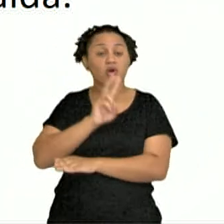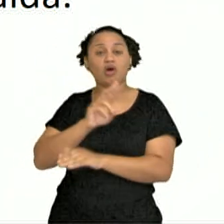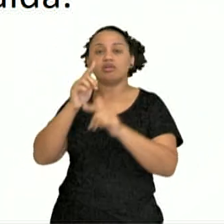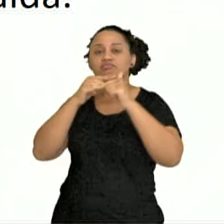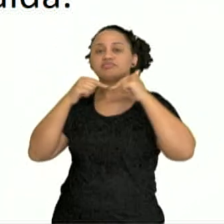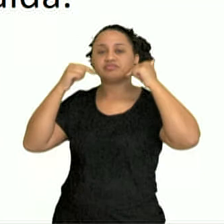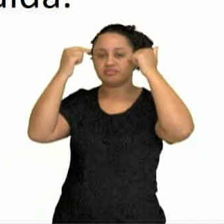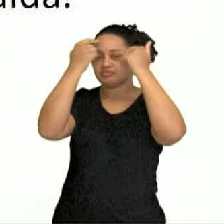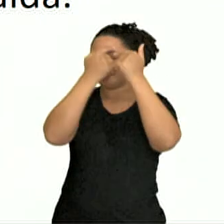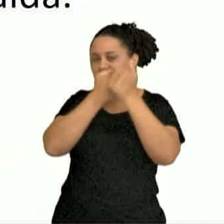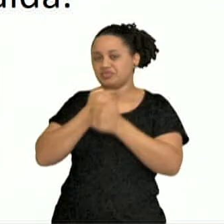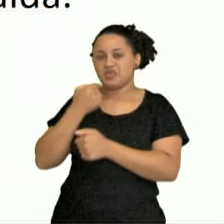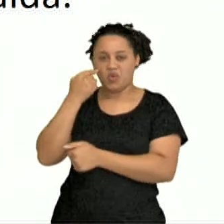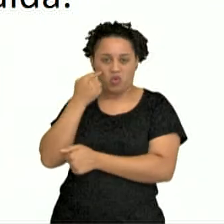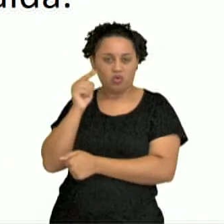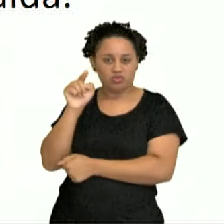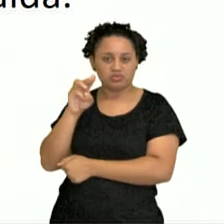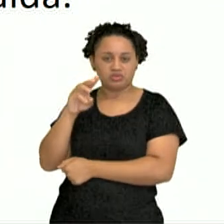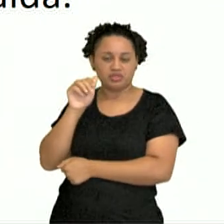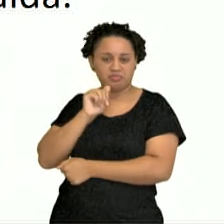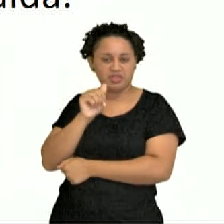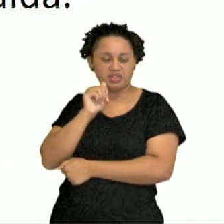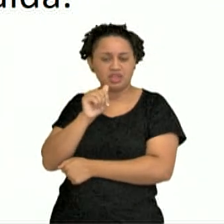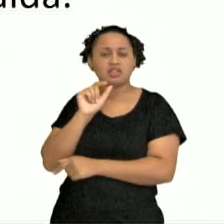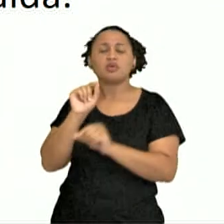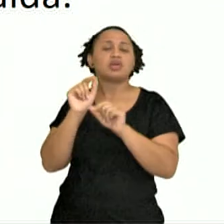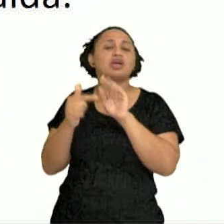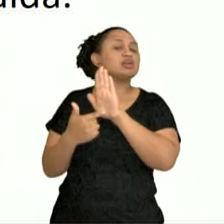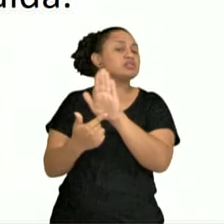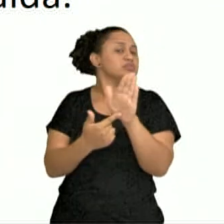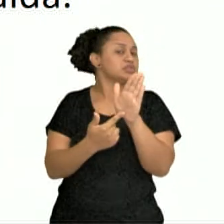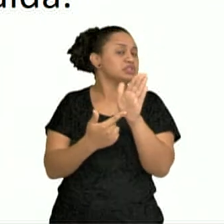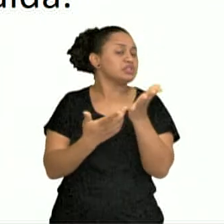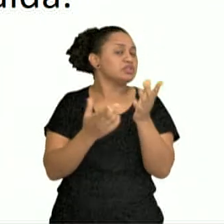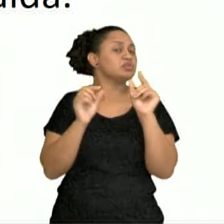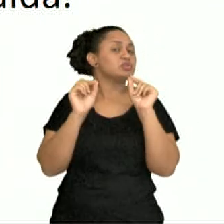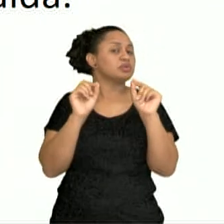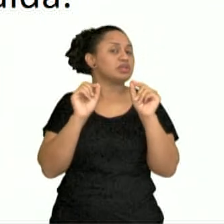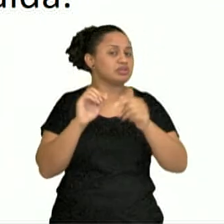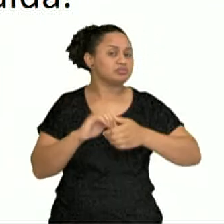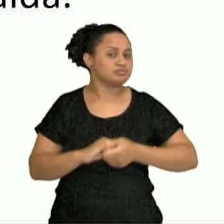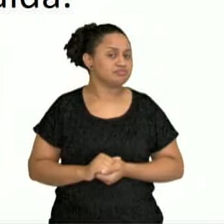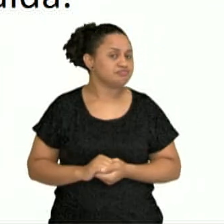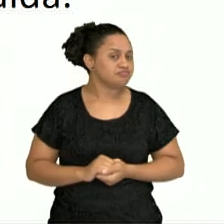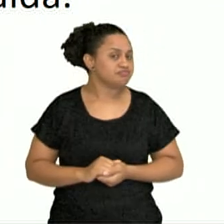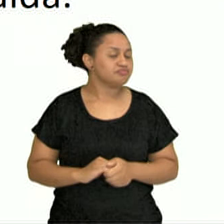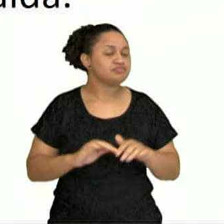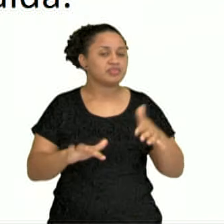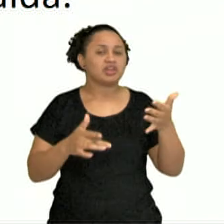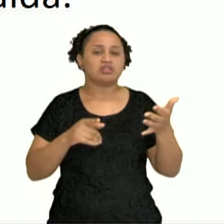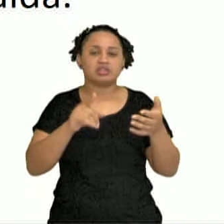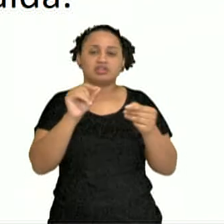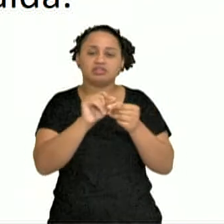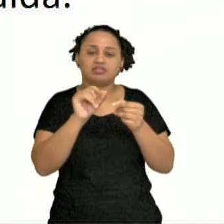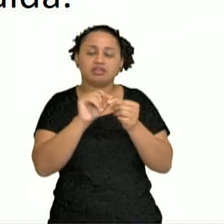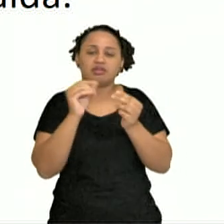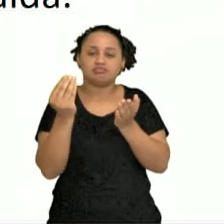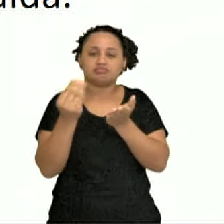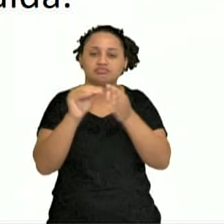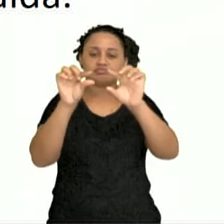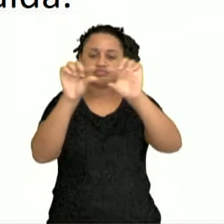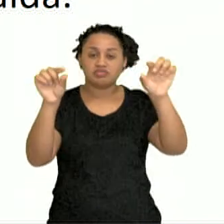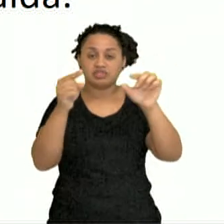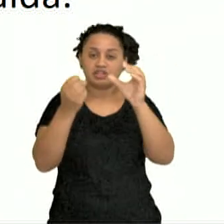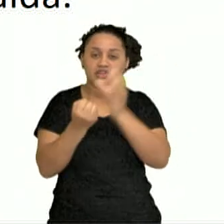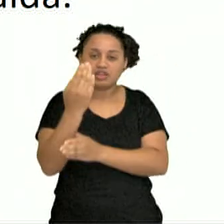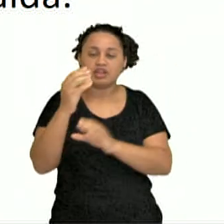da Mafalda. O que está imprimindo esse rosto dela? Ela está demonstrando o quê? Então, você vai ter que fazer aqui agora uma frase com o que